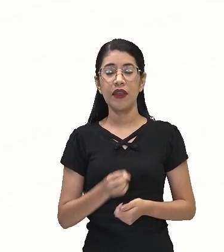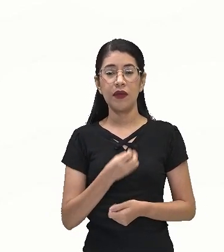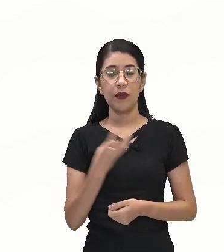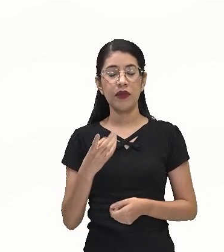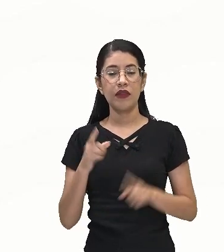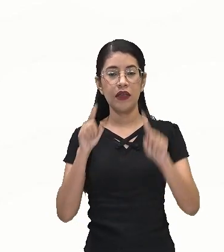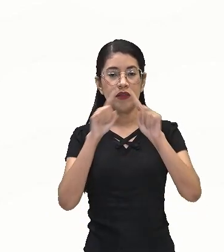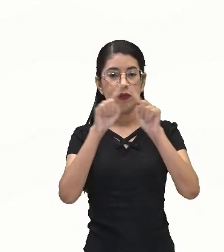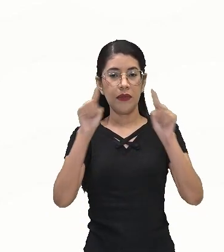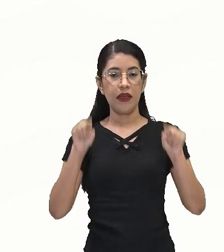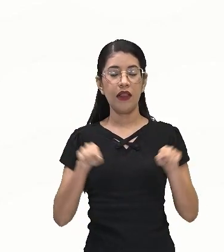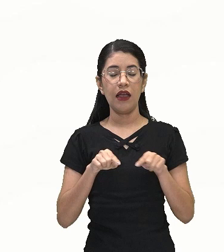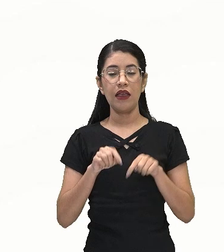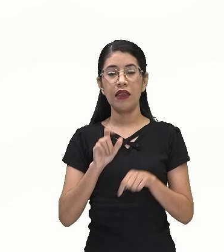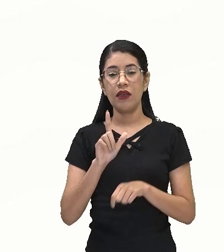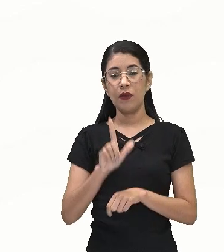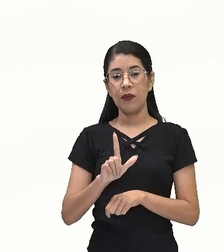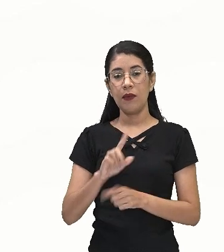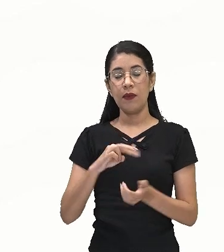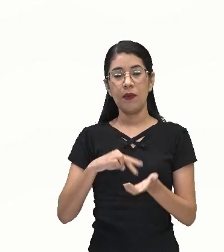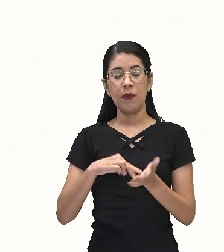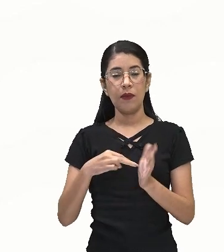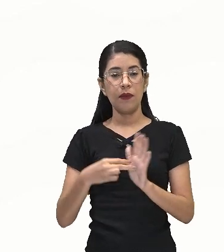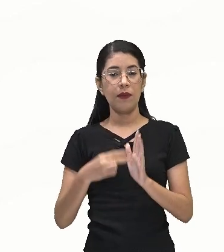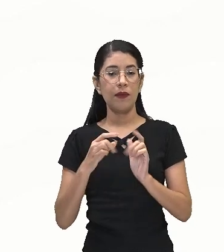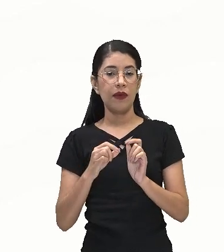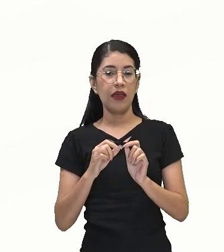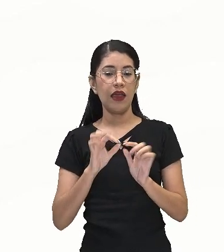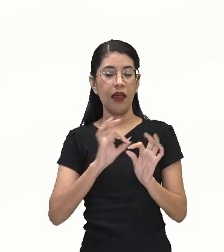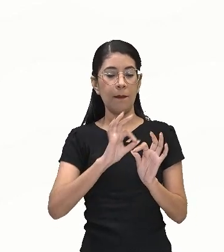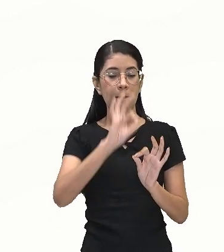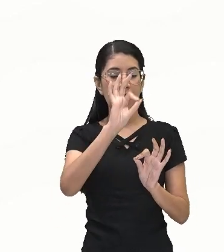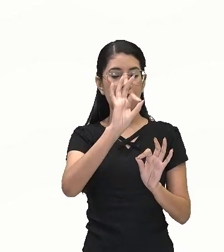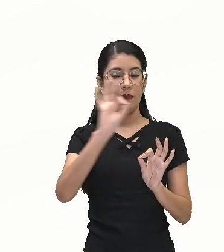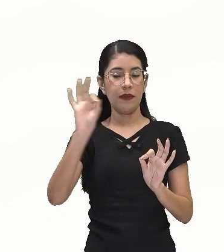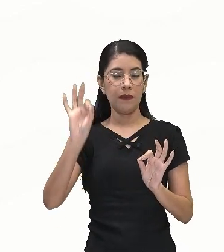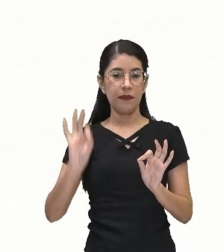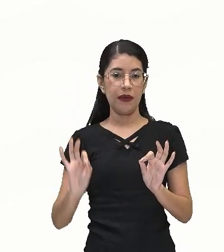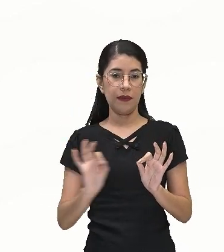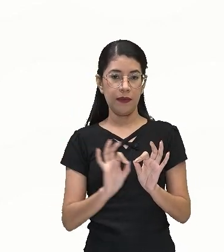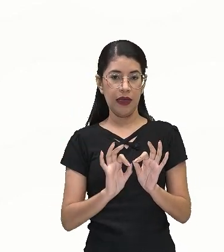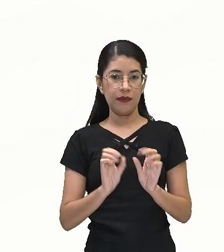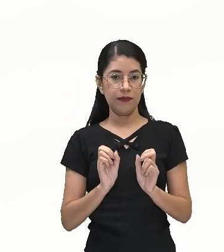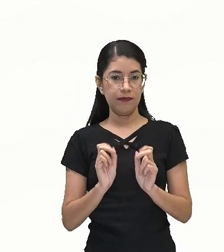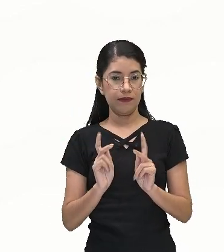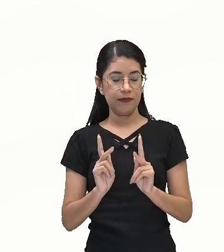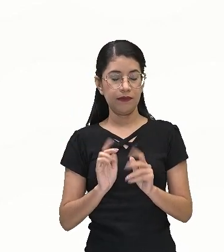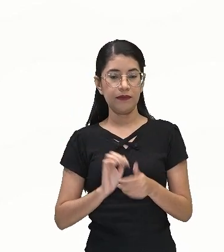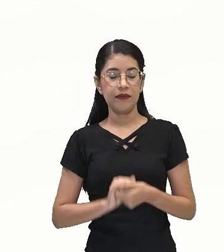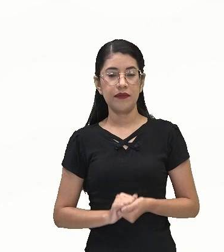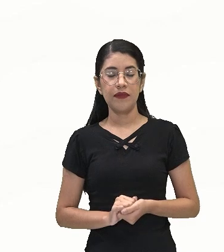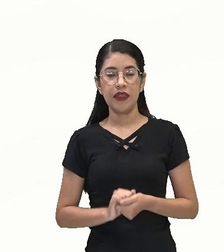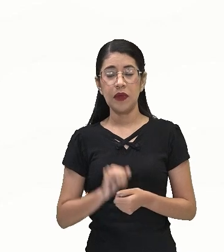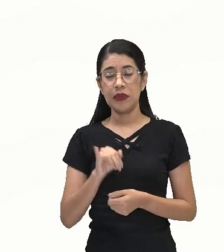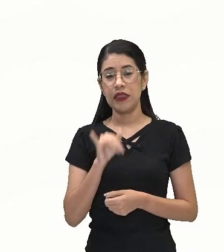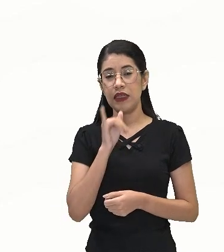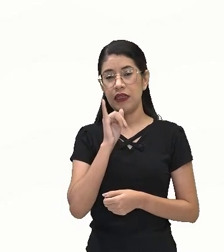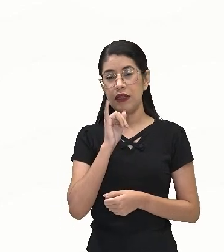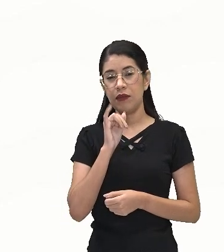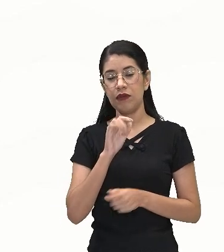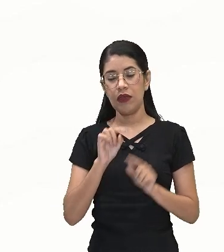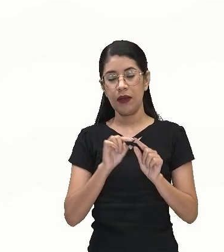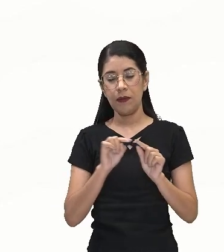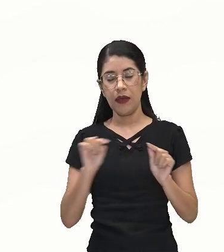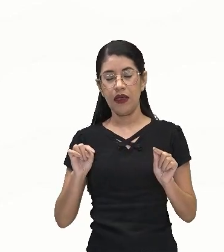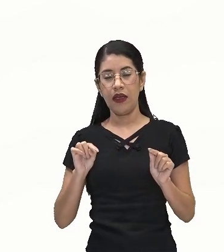E o L, como a gente acabou de ver aqui em cima, é a medida do lado. Então, se eu pegar a medida do meu lado e multiplicar pelo